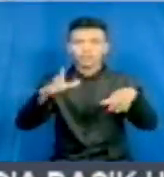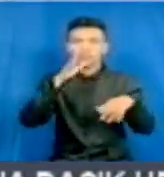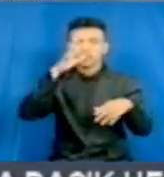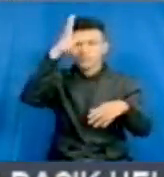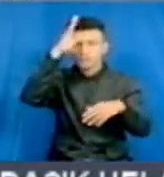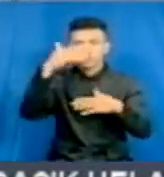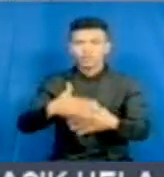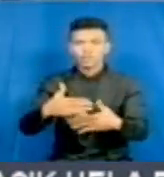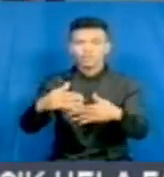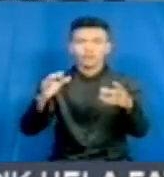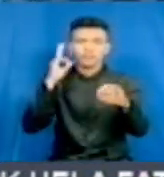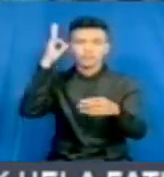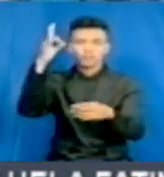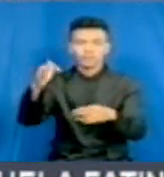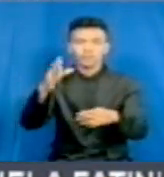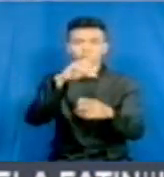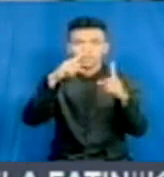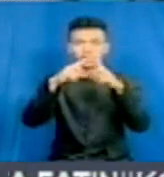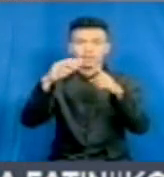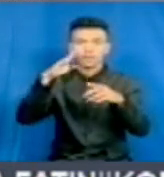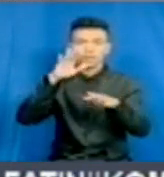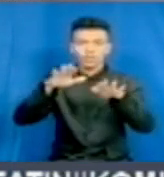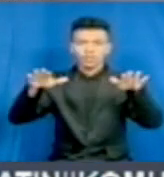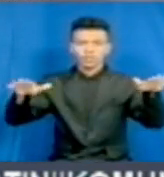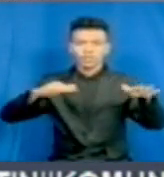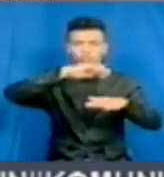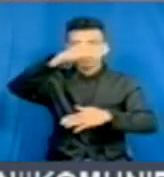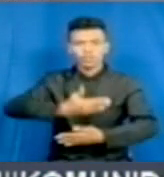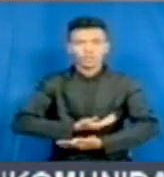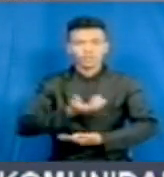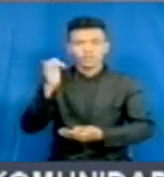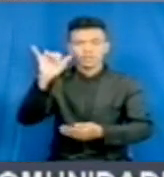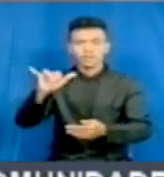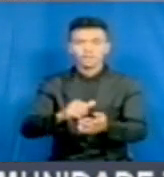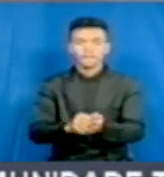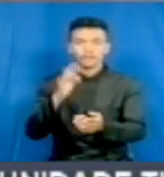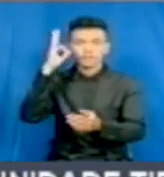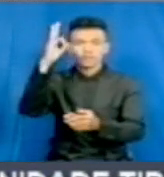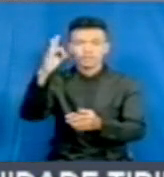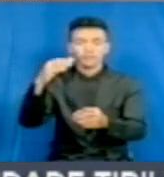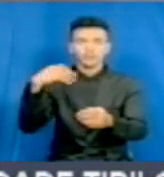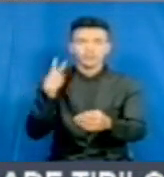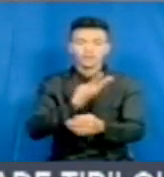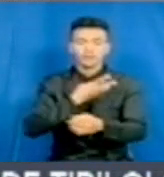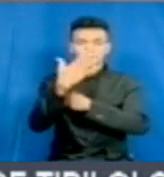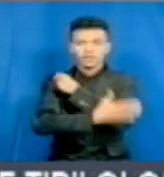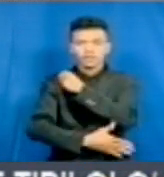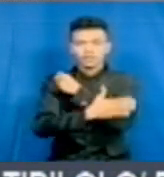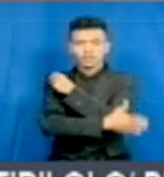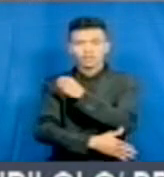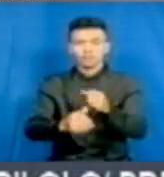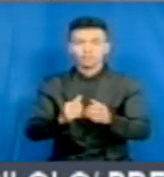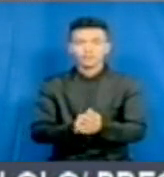ba uang sira. Seita kulia kata, sira ne futuro itin nasam, então futuro ida ne bemak itinian nasam, ne refleta